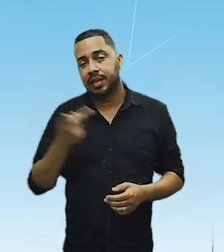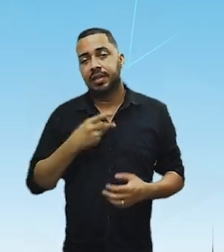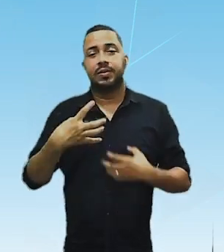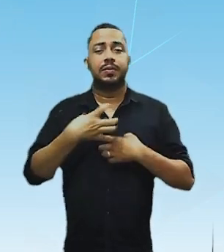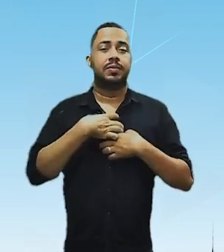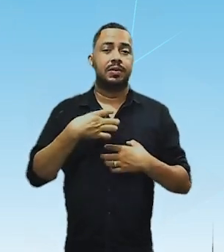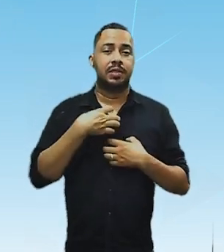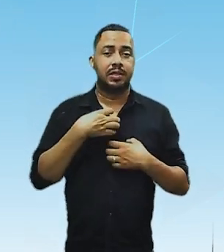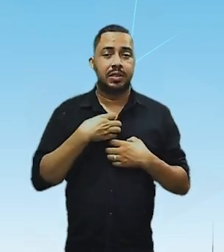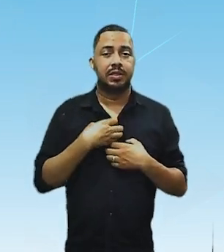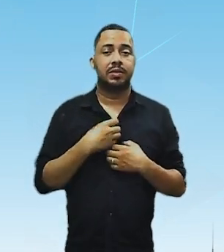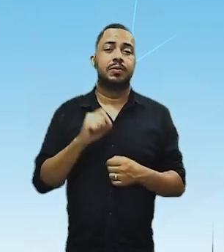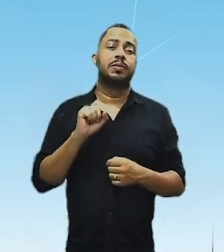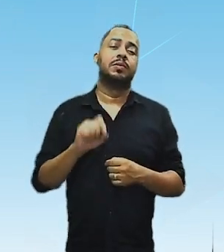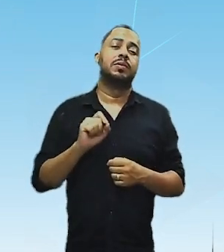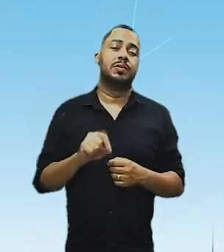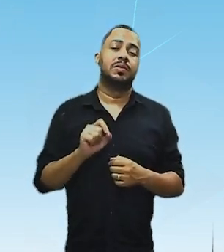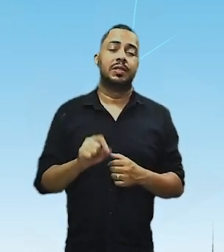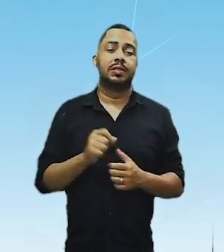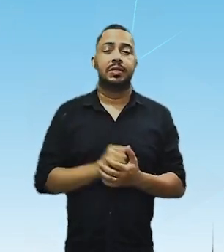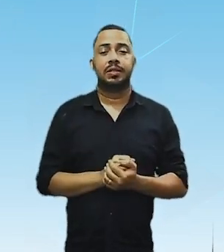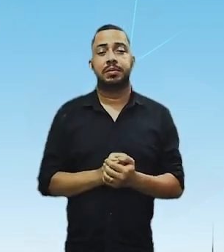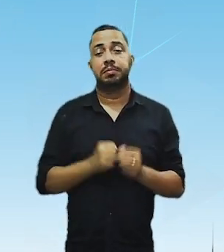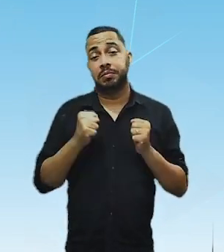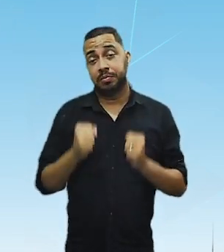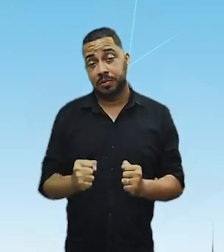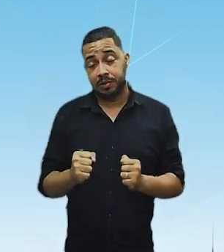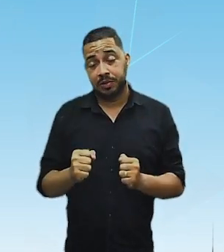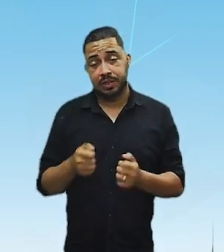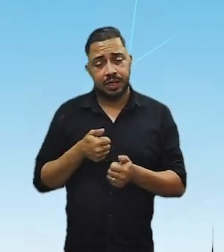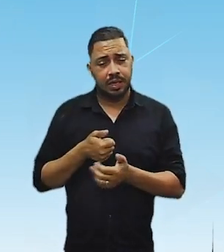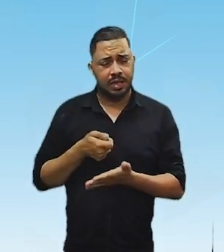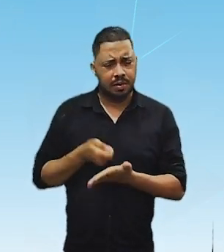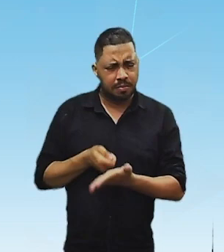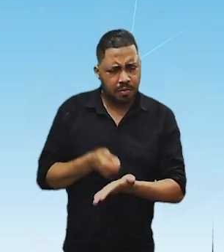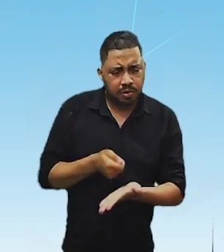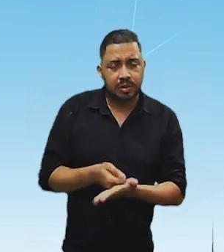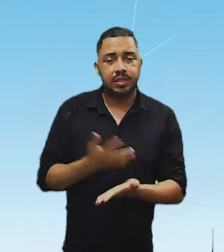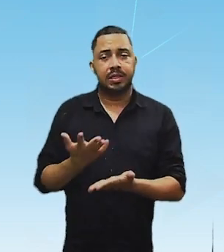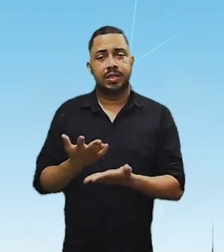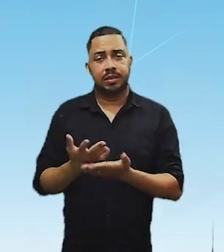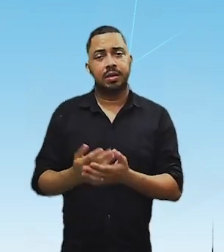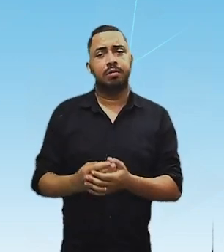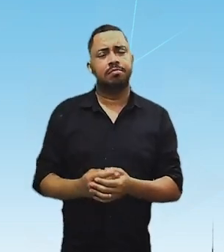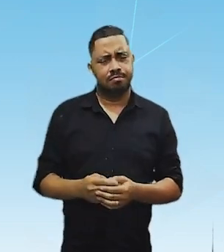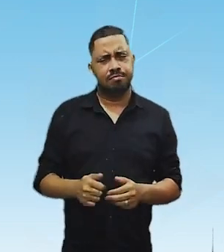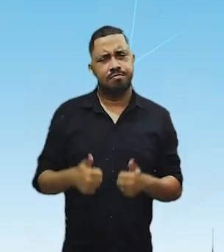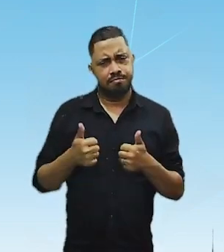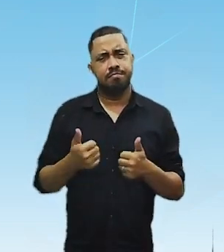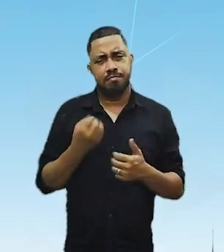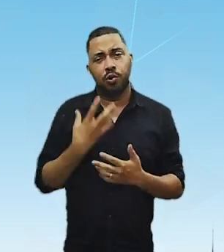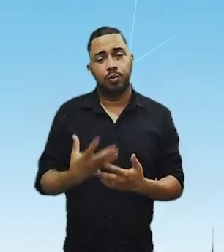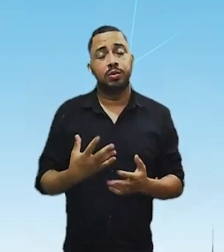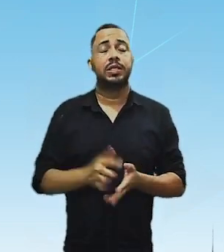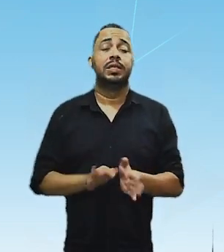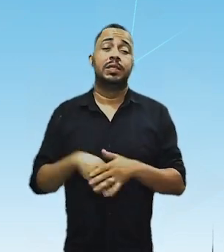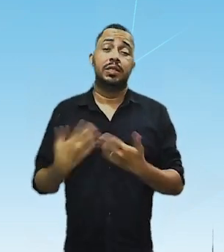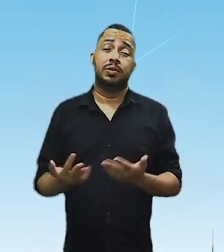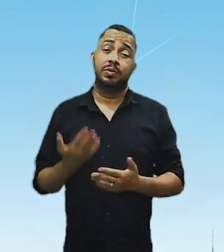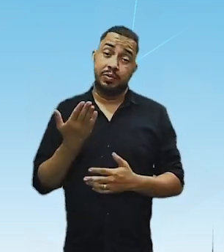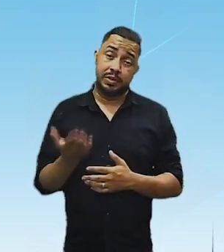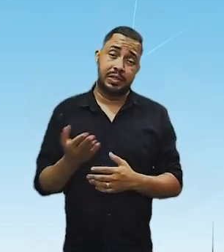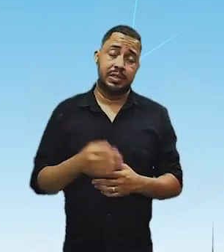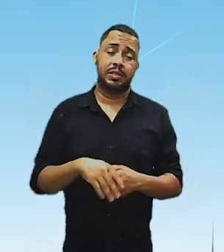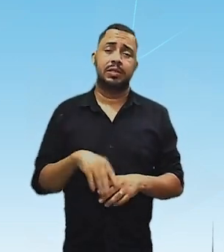forma de forma que possa persuadir de uma forma positiva. Nesse ponto, vocês que no